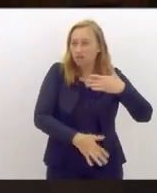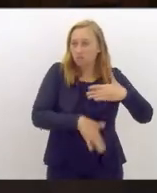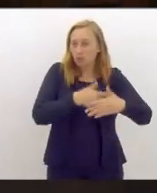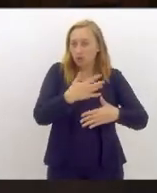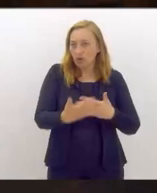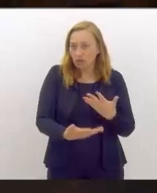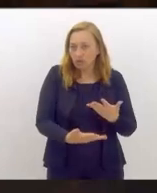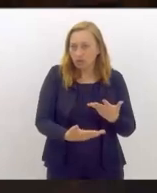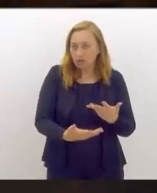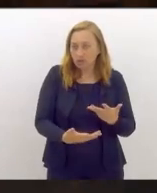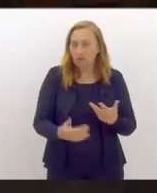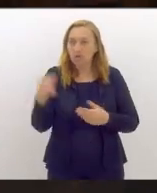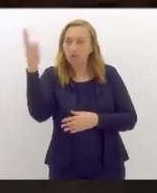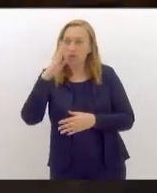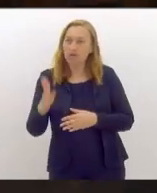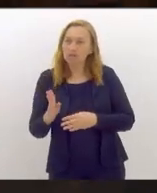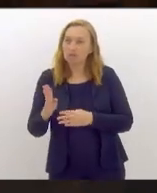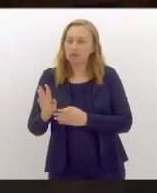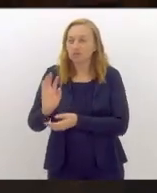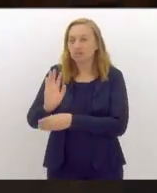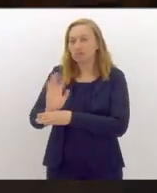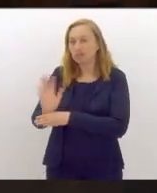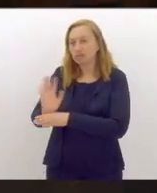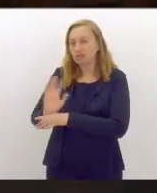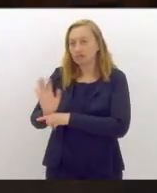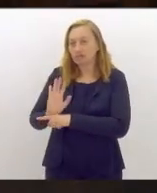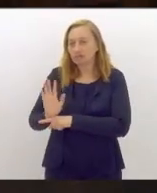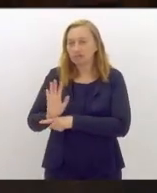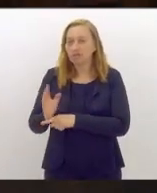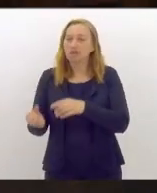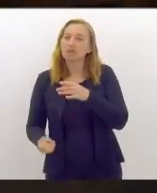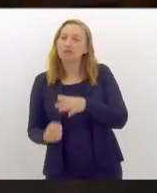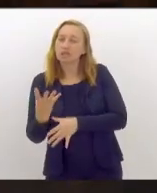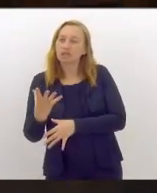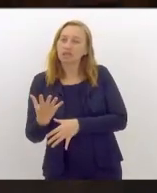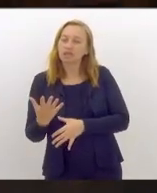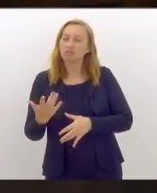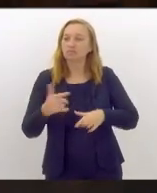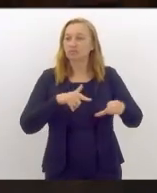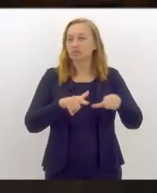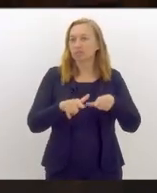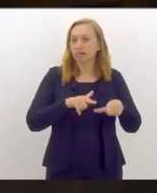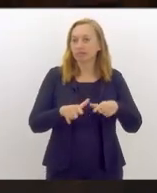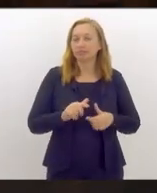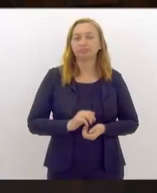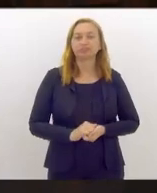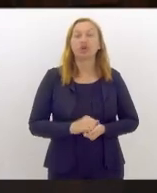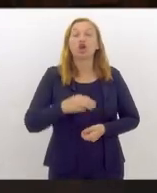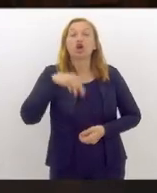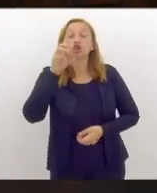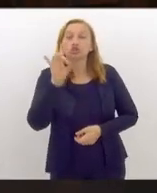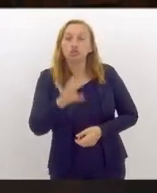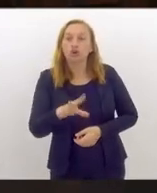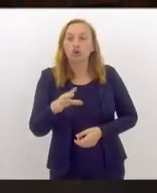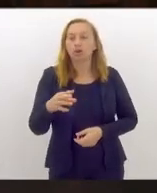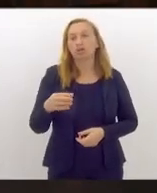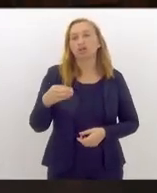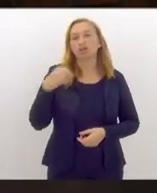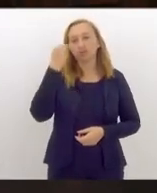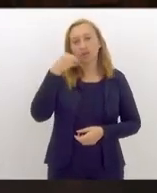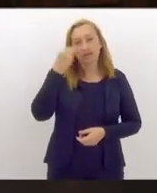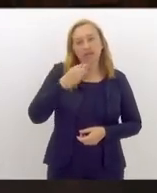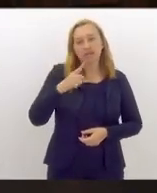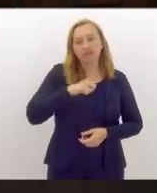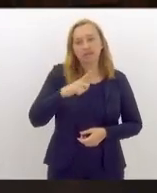na forma como o Heitor Realiza suas obras de uma maneira que só quem viveu o Brasil nas suas várias